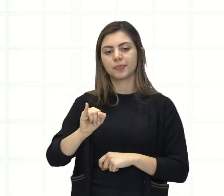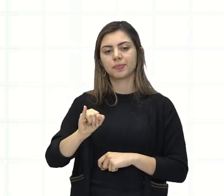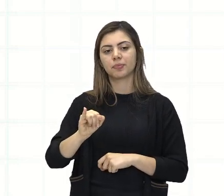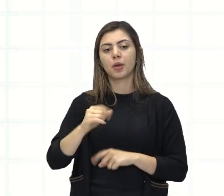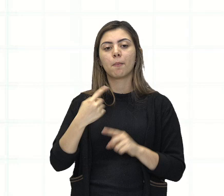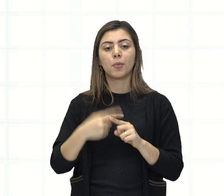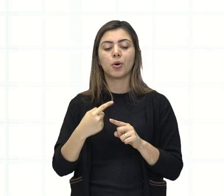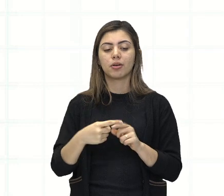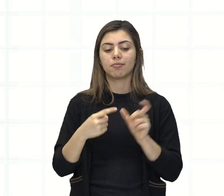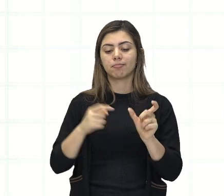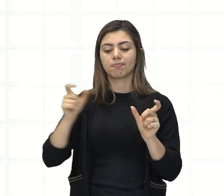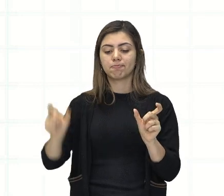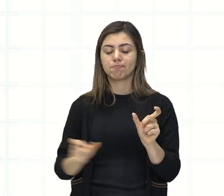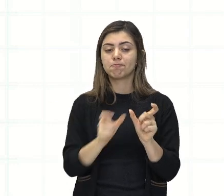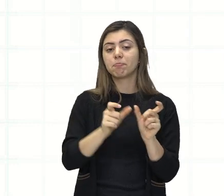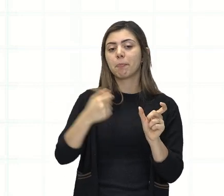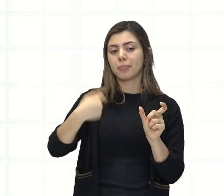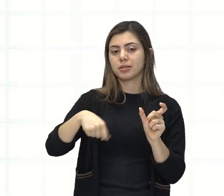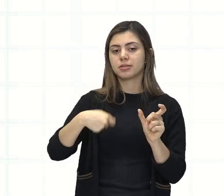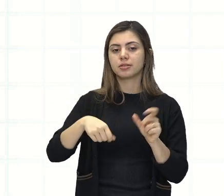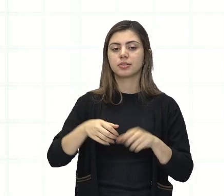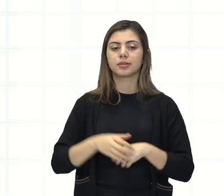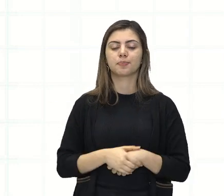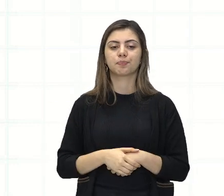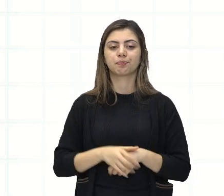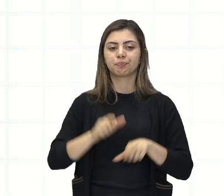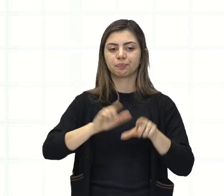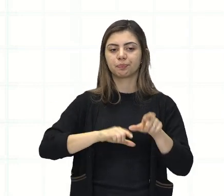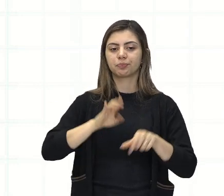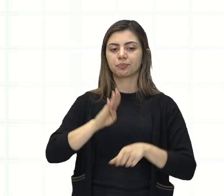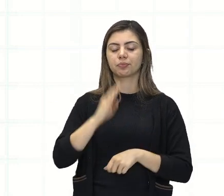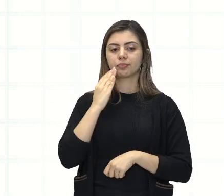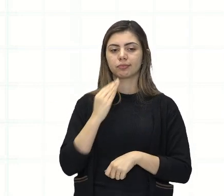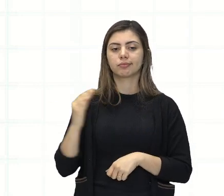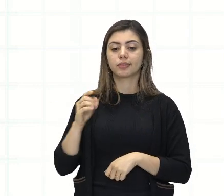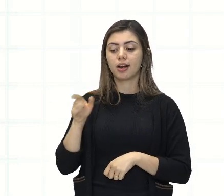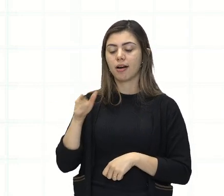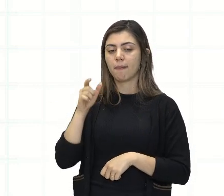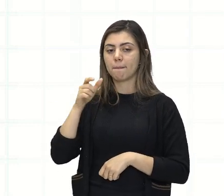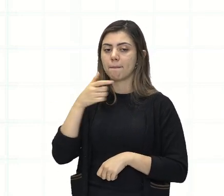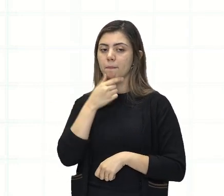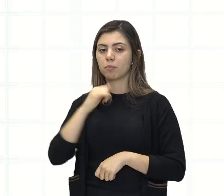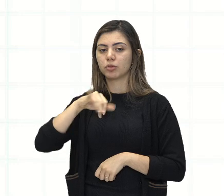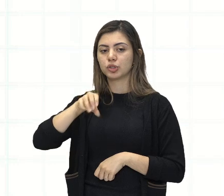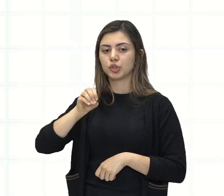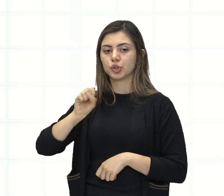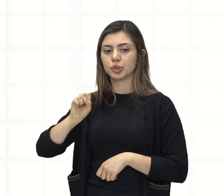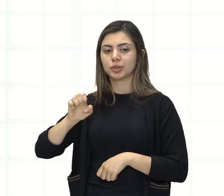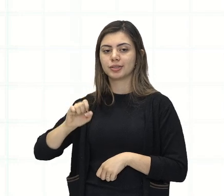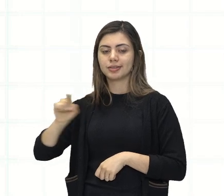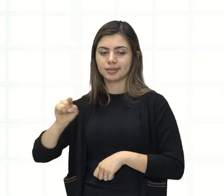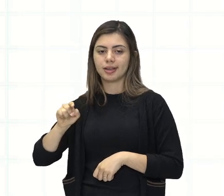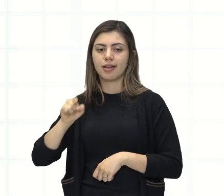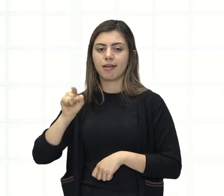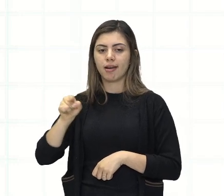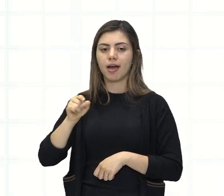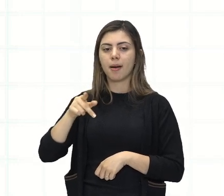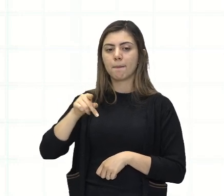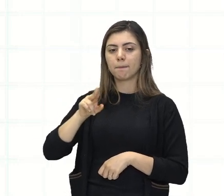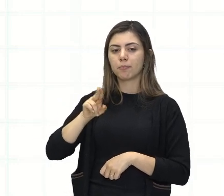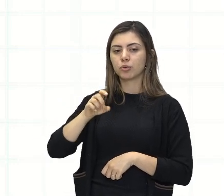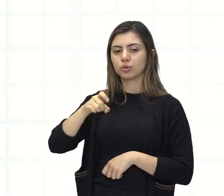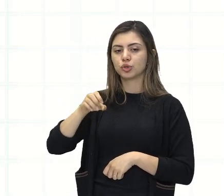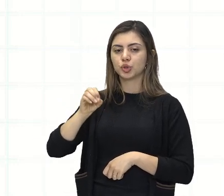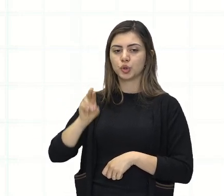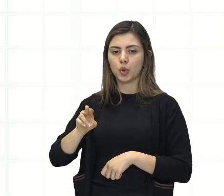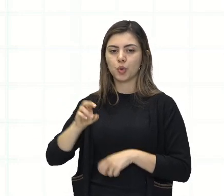transitivo. Perfeito? B, vamos lá. José puxou a rede no fim da tarde. Quem